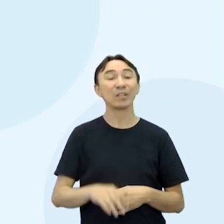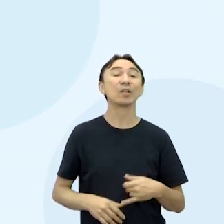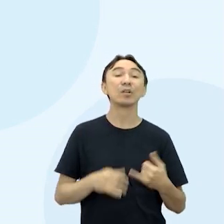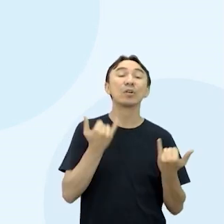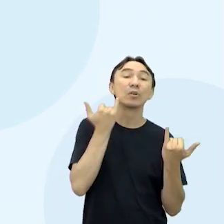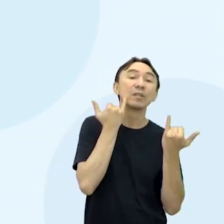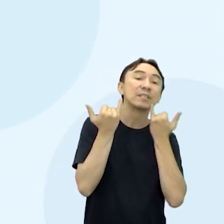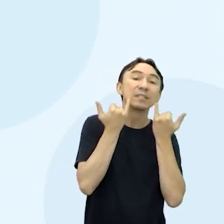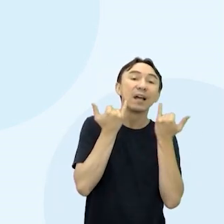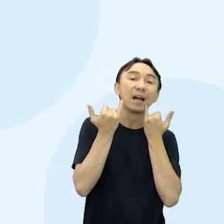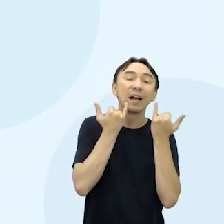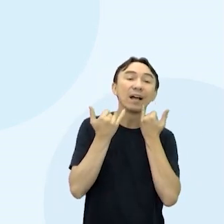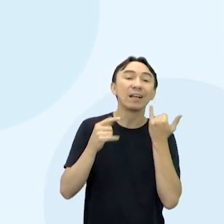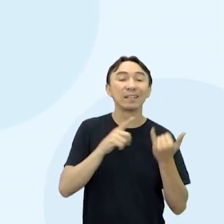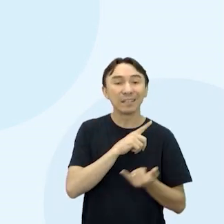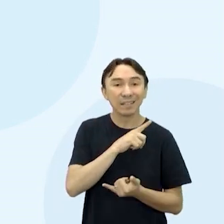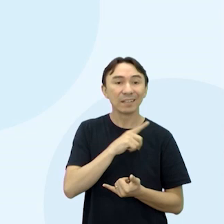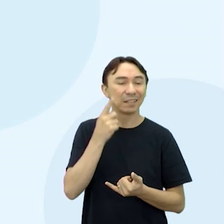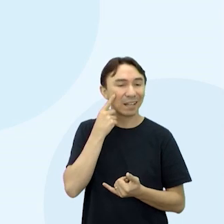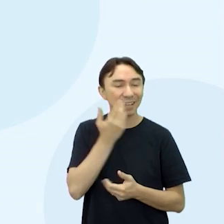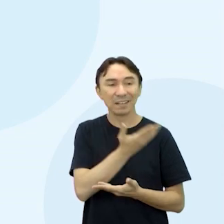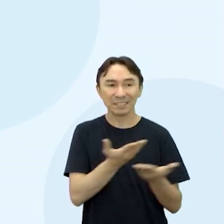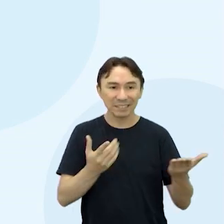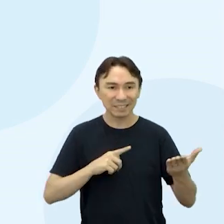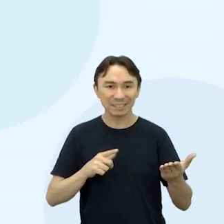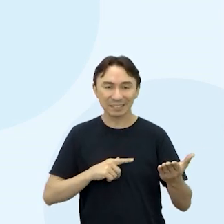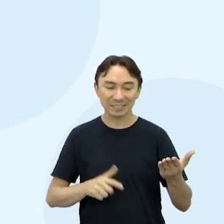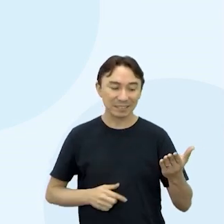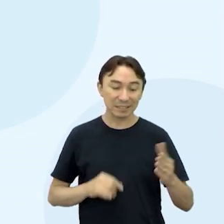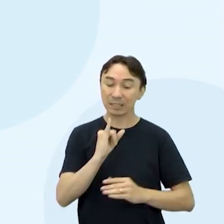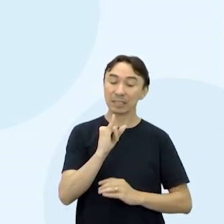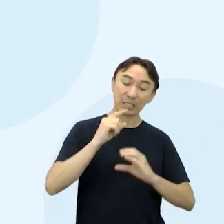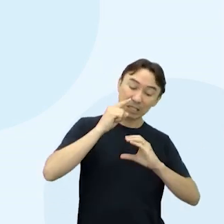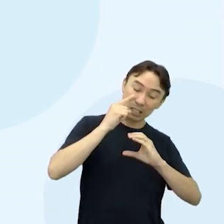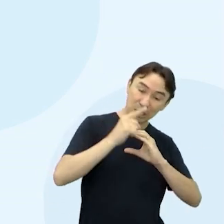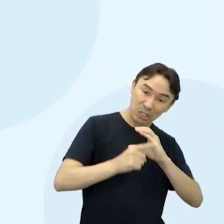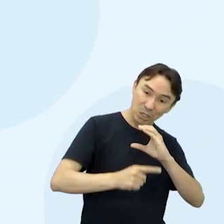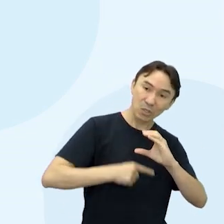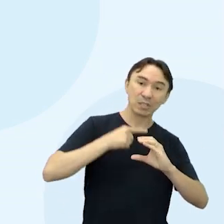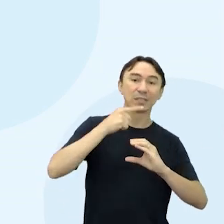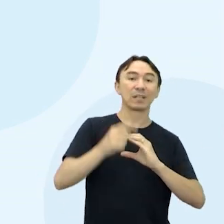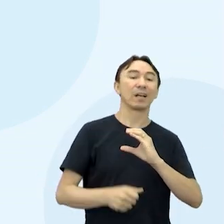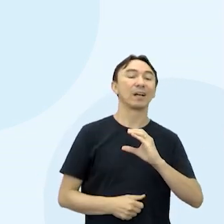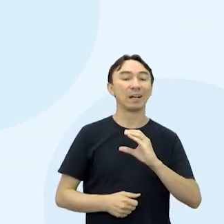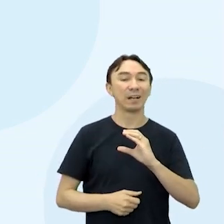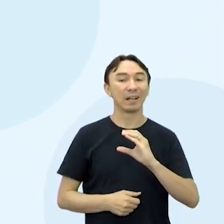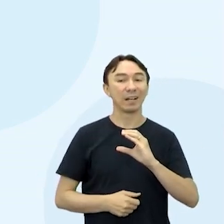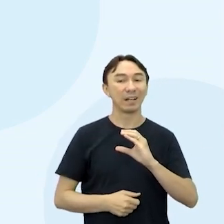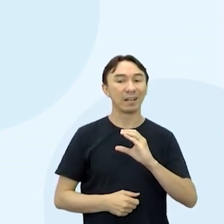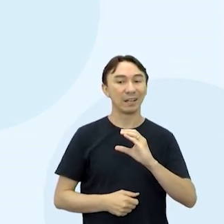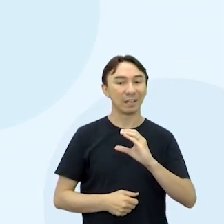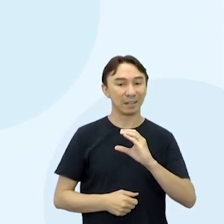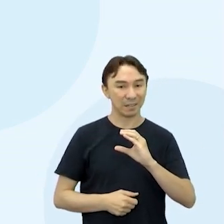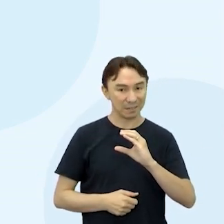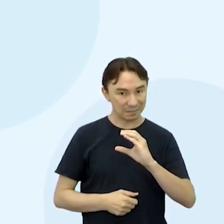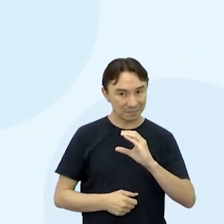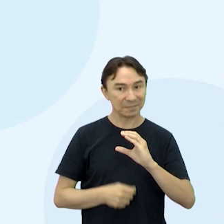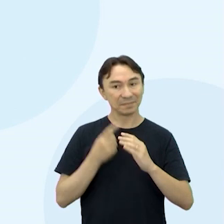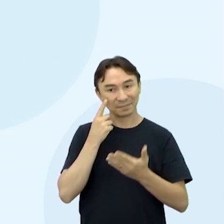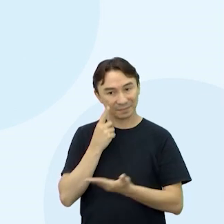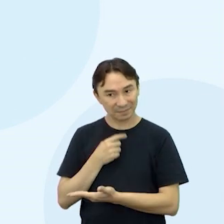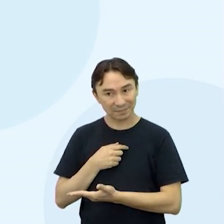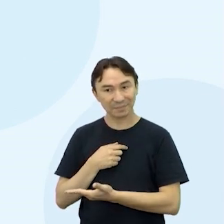canais de notícias internacionais. Notícias dos canais de notícias, é isso mesmo. Façam um levantamento